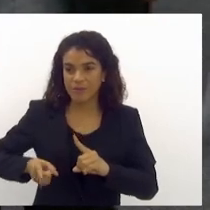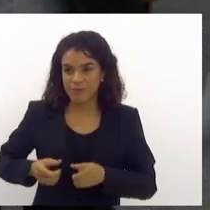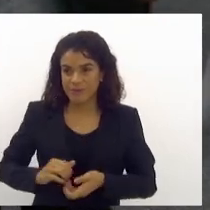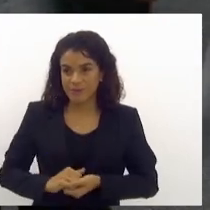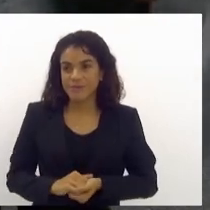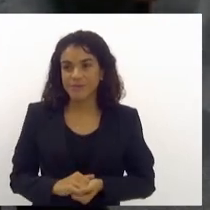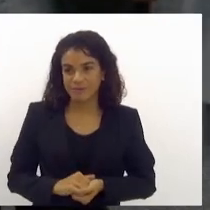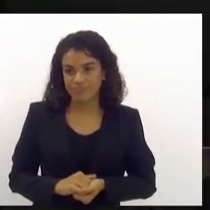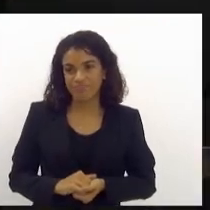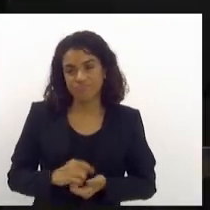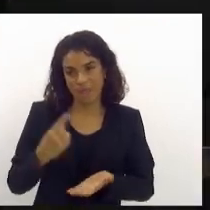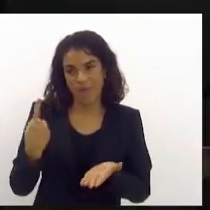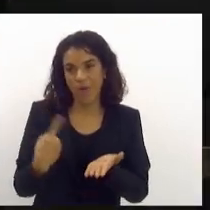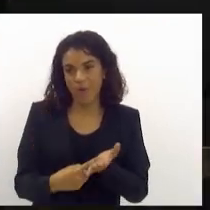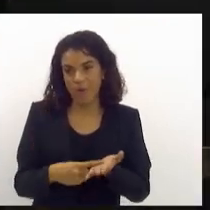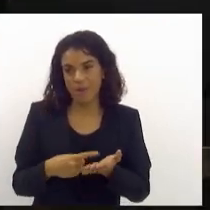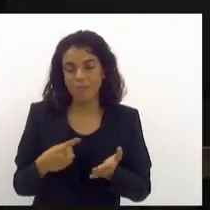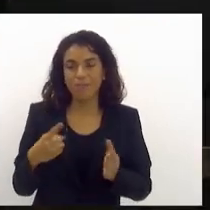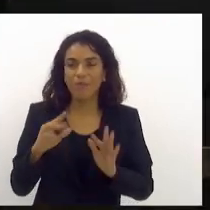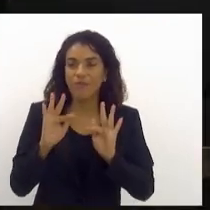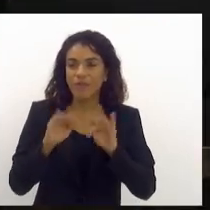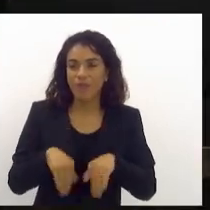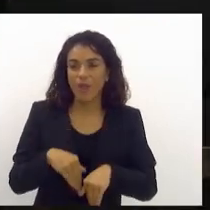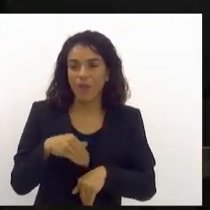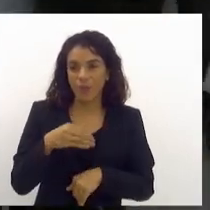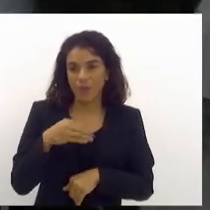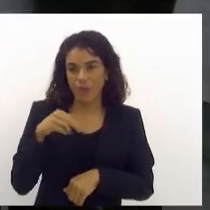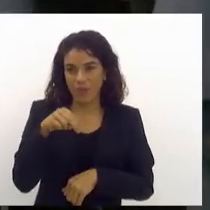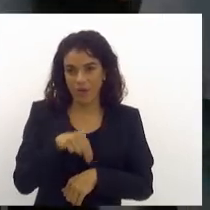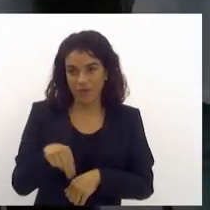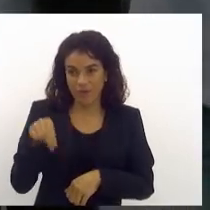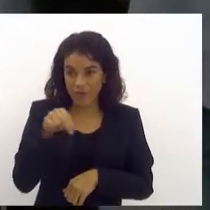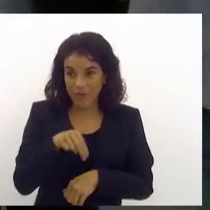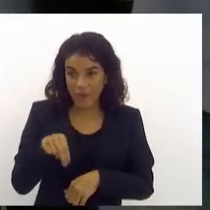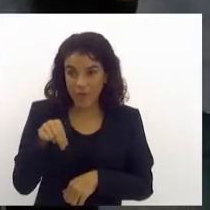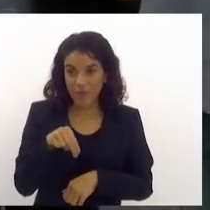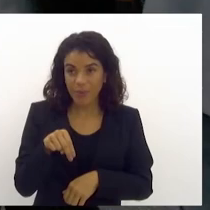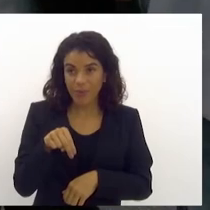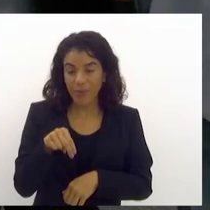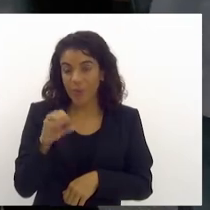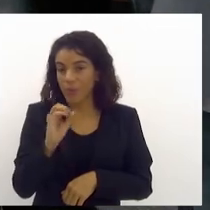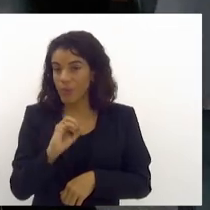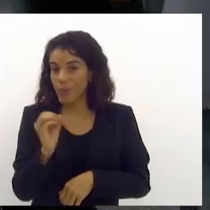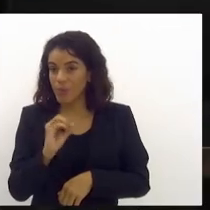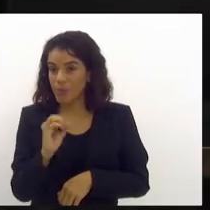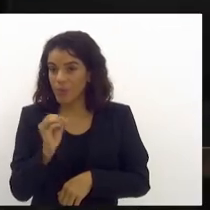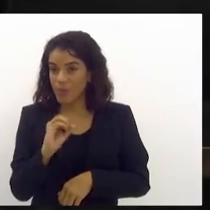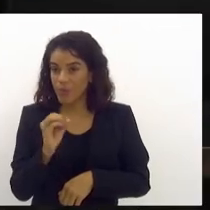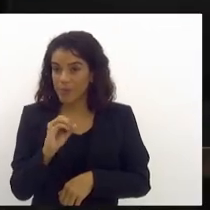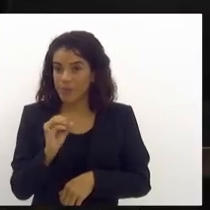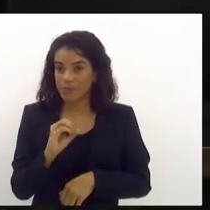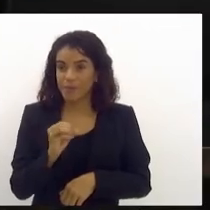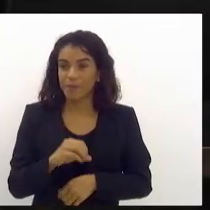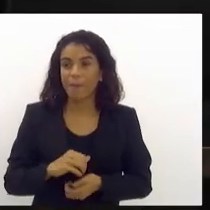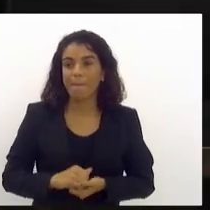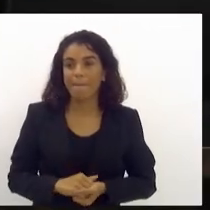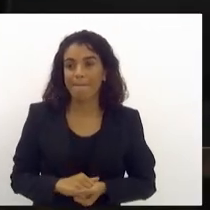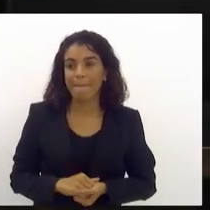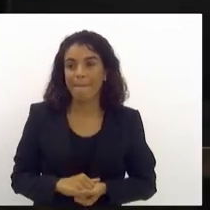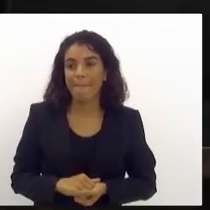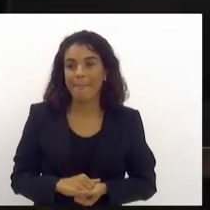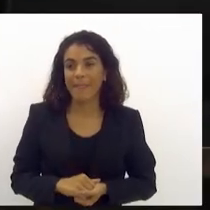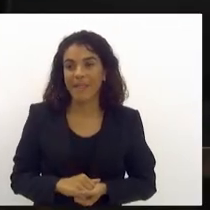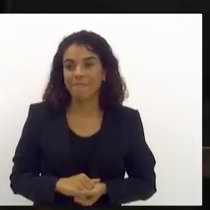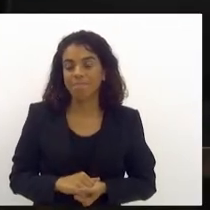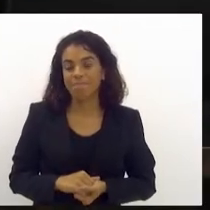Tá combinado para agora, final de novembro, a gente zera a pauta. Final de novembro, deputado, ou de outubro? De outubro, perdão. Final de outubro. Perdão.